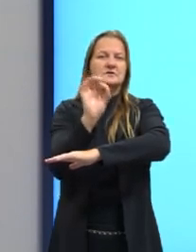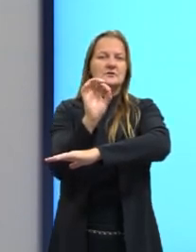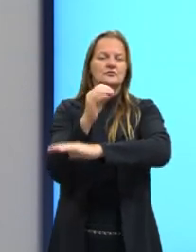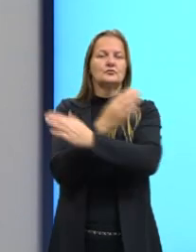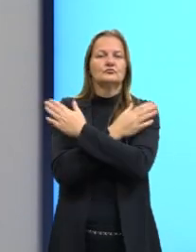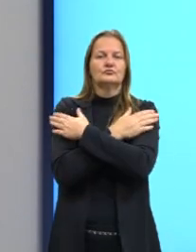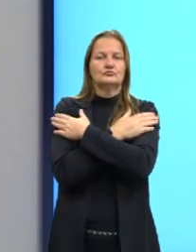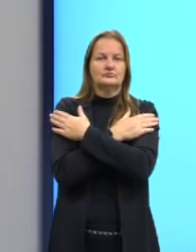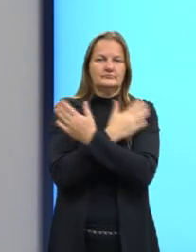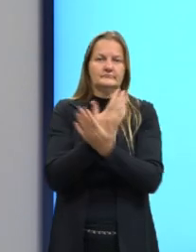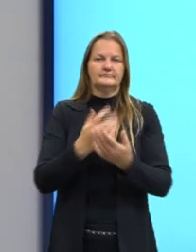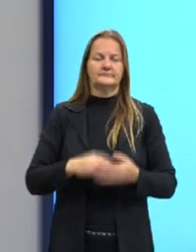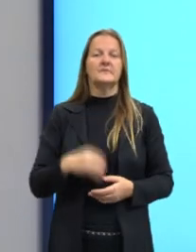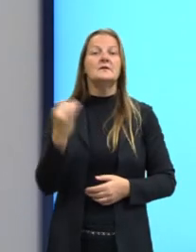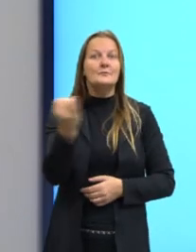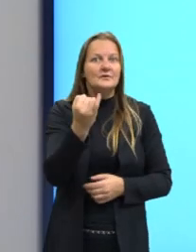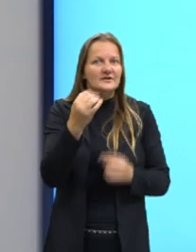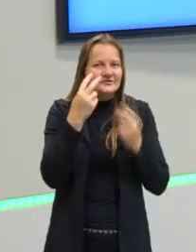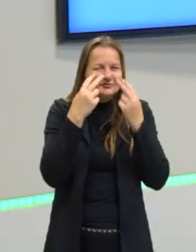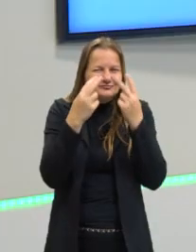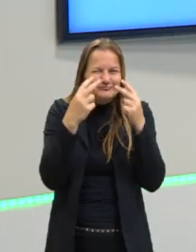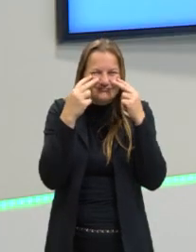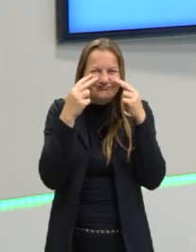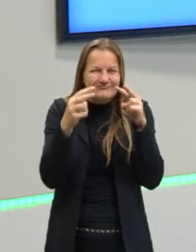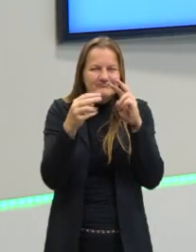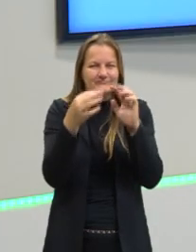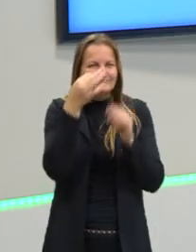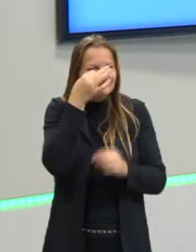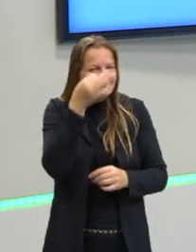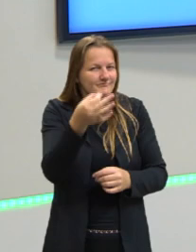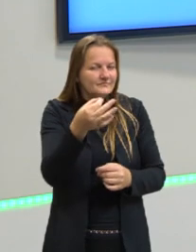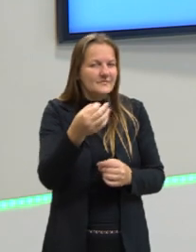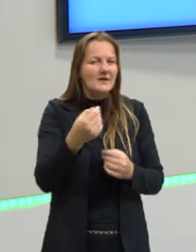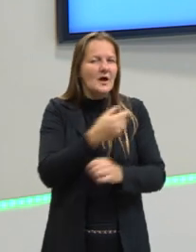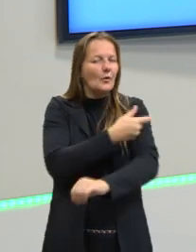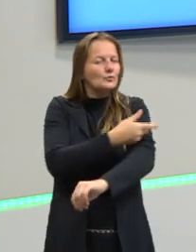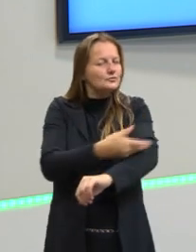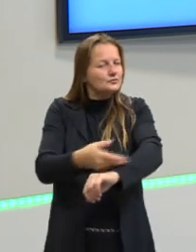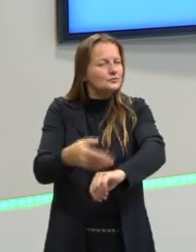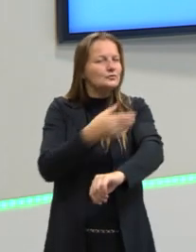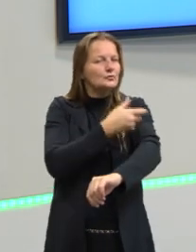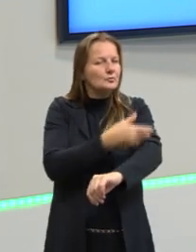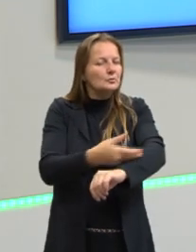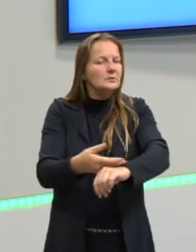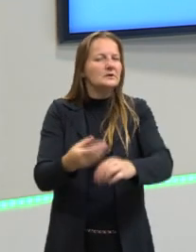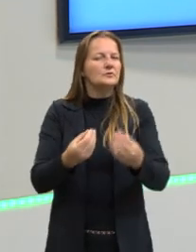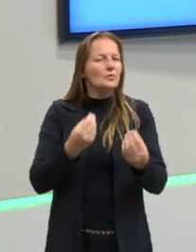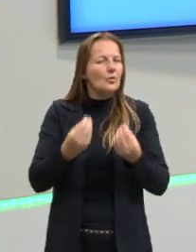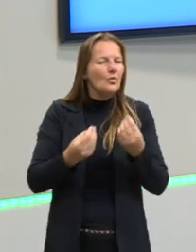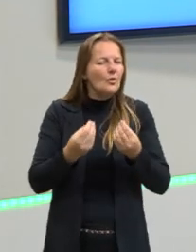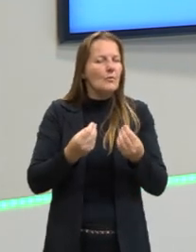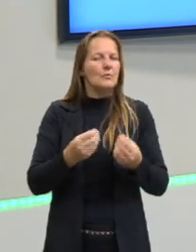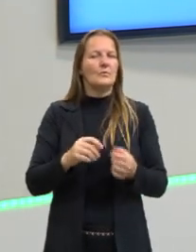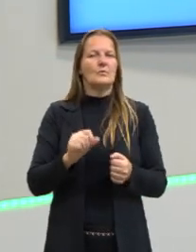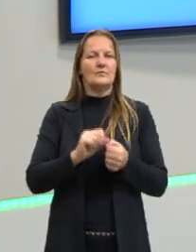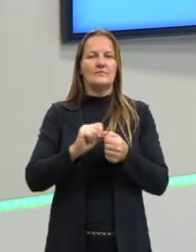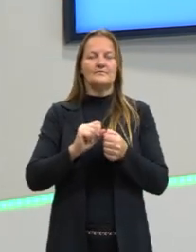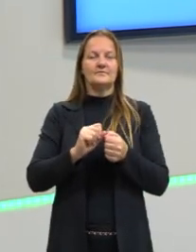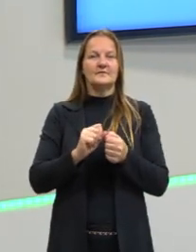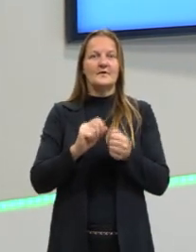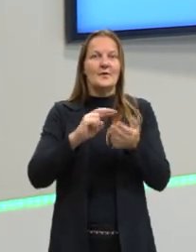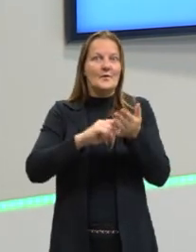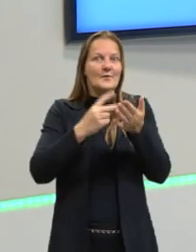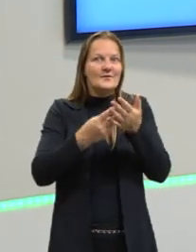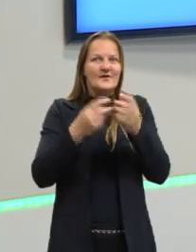de desemprego então importante vocês se familiarizar Então o a questão do gráfico e principalmente com a